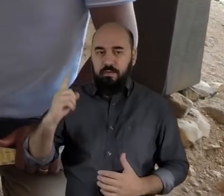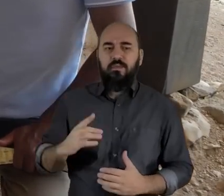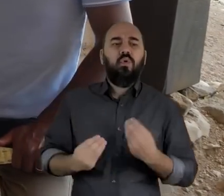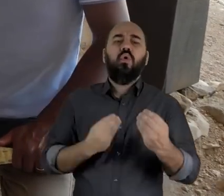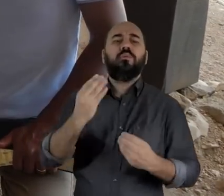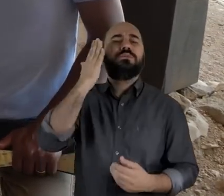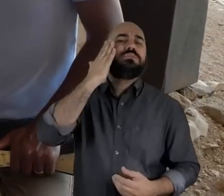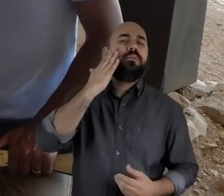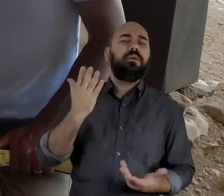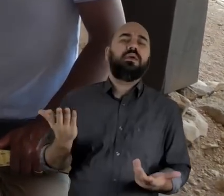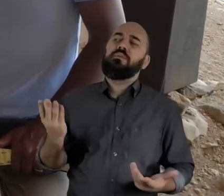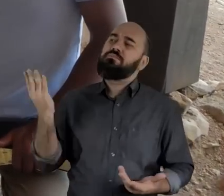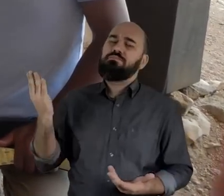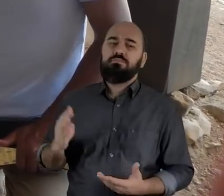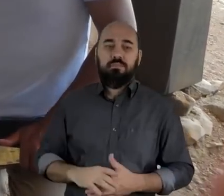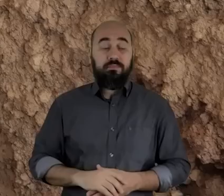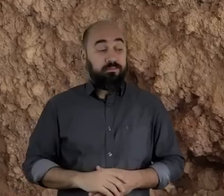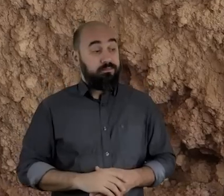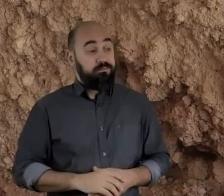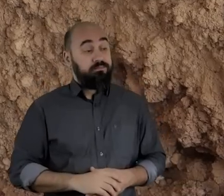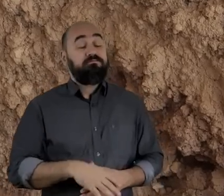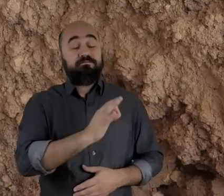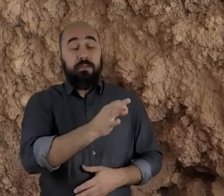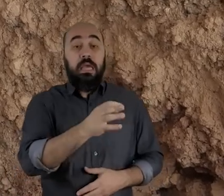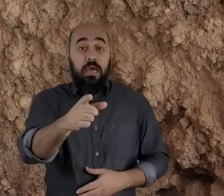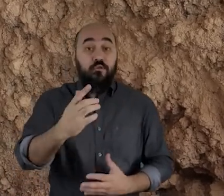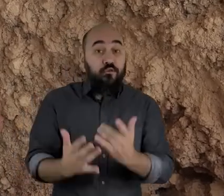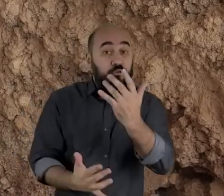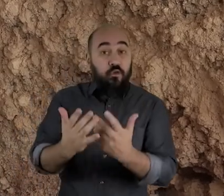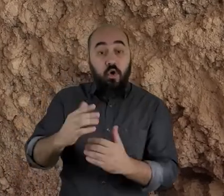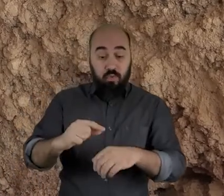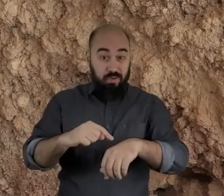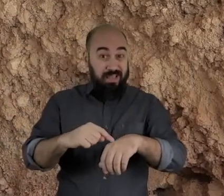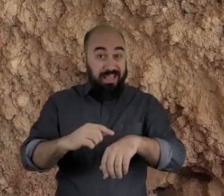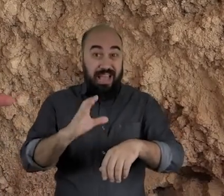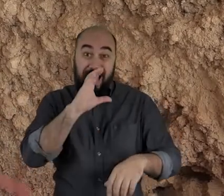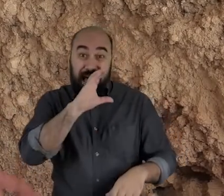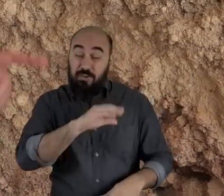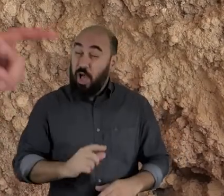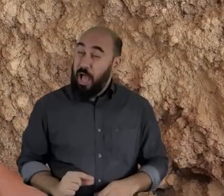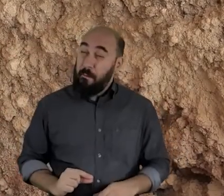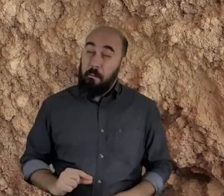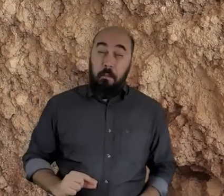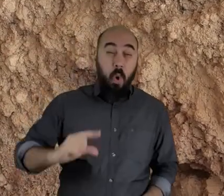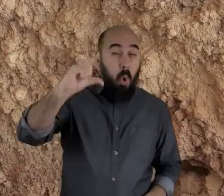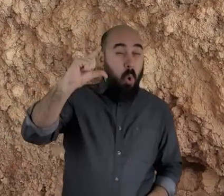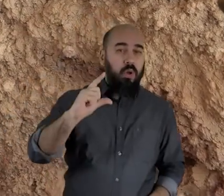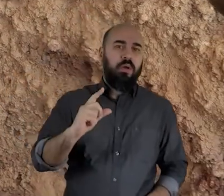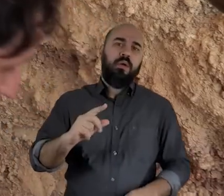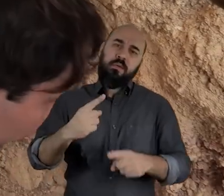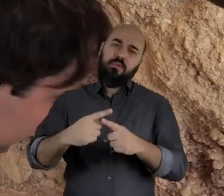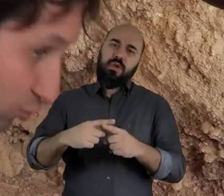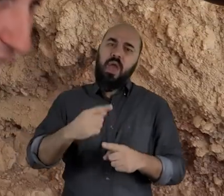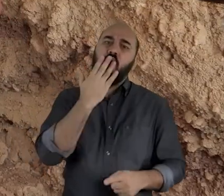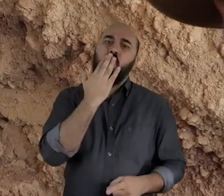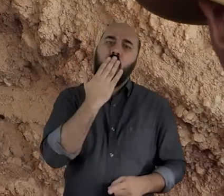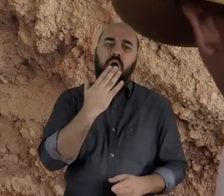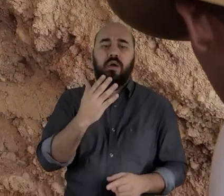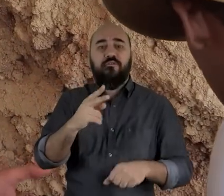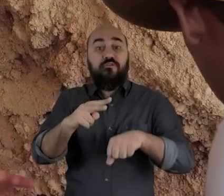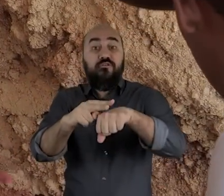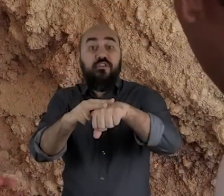falando da destruição dessa parede? A temperatura do fogo era muito alta. Nós sabemos disso por várias razões. Primeiro, a cor dos tijolos se